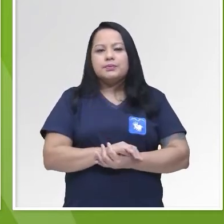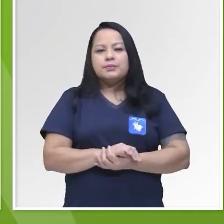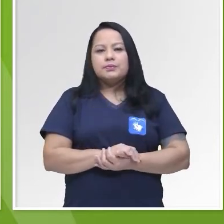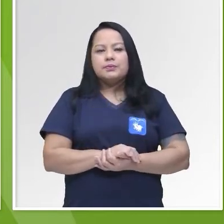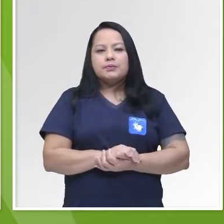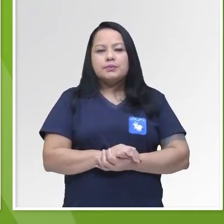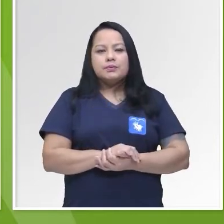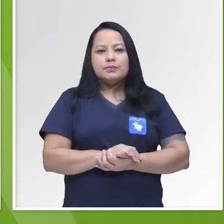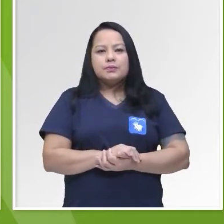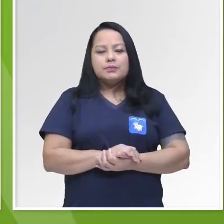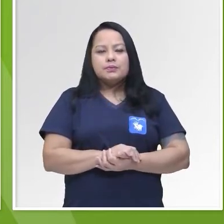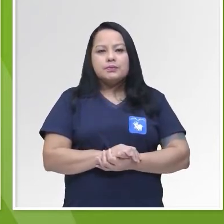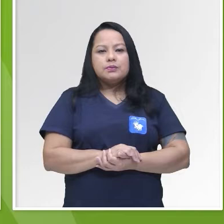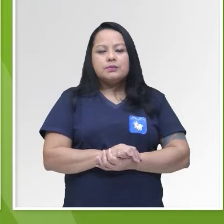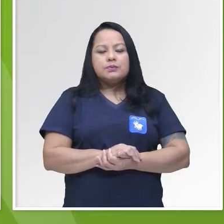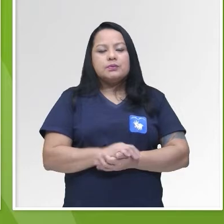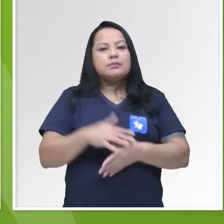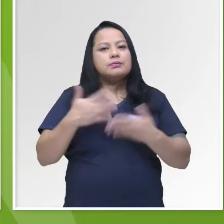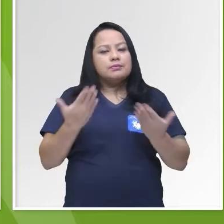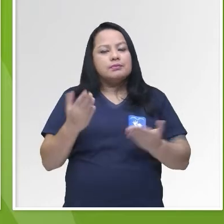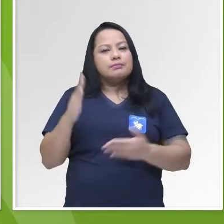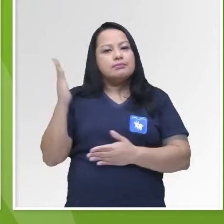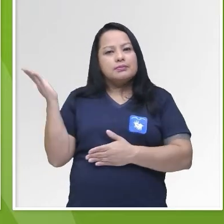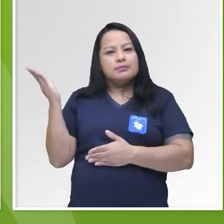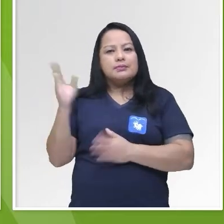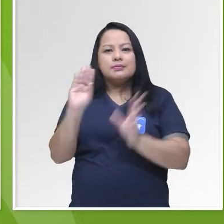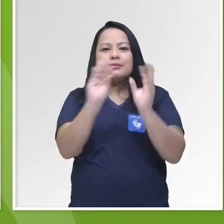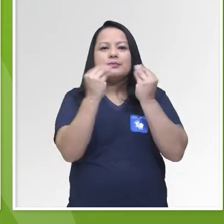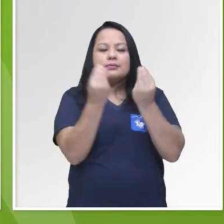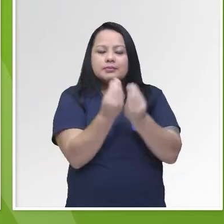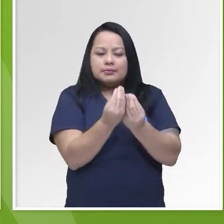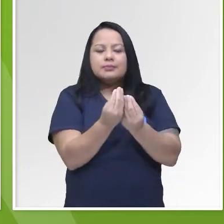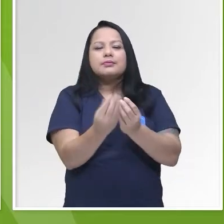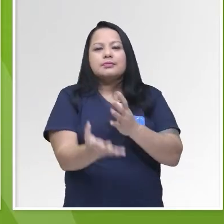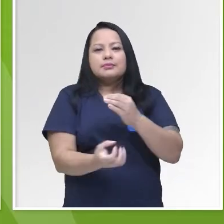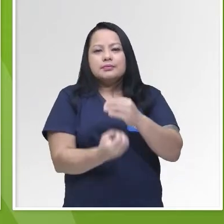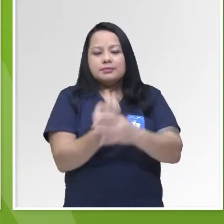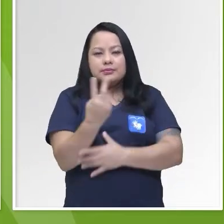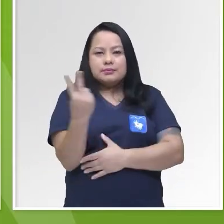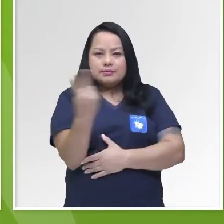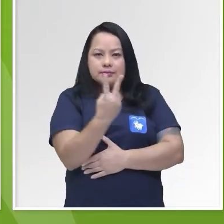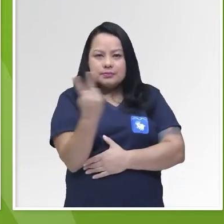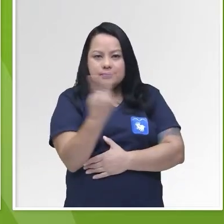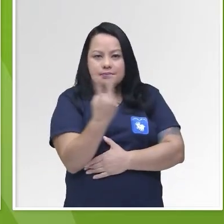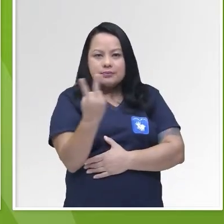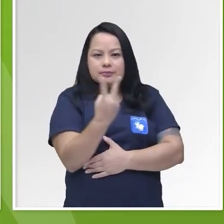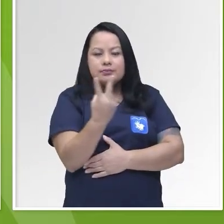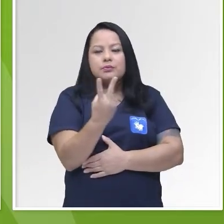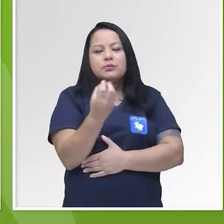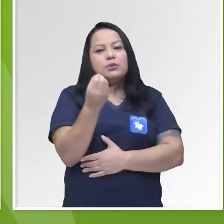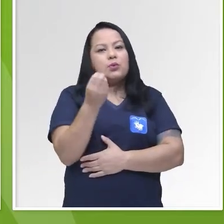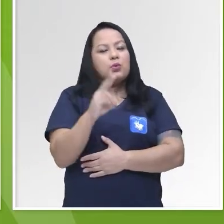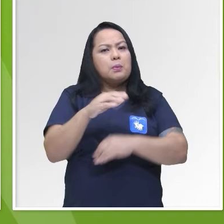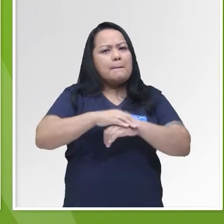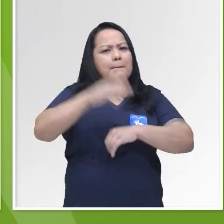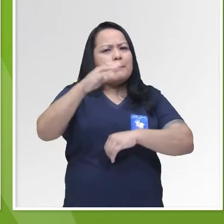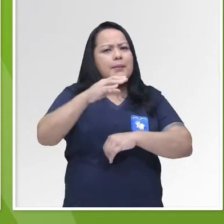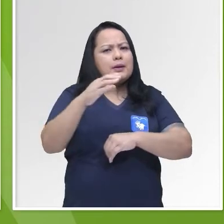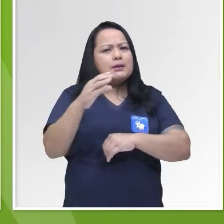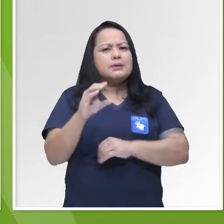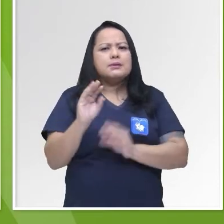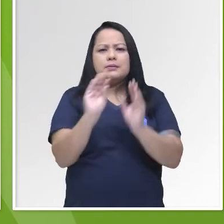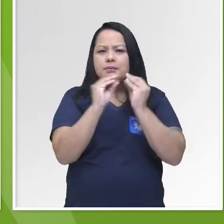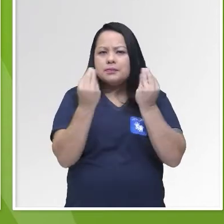Ok, gente? Então, essa substância, ela vai gerar dois ou mais